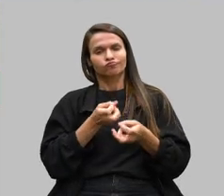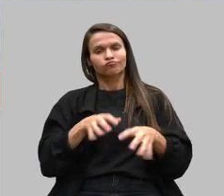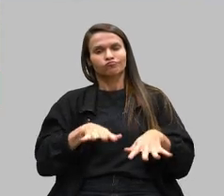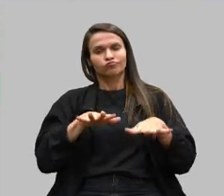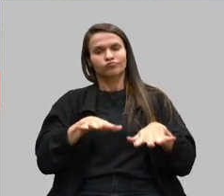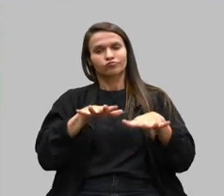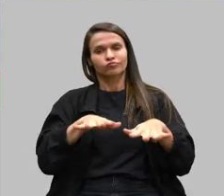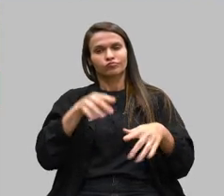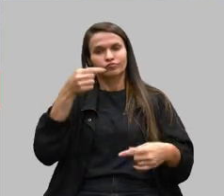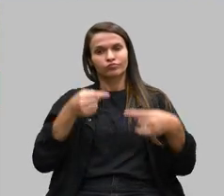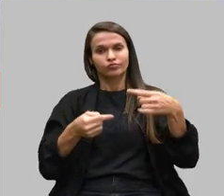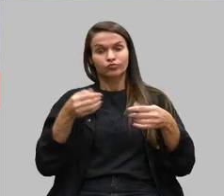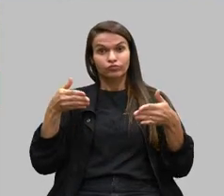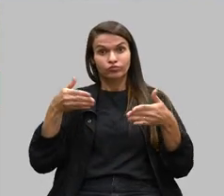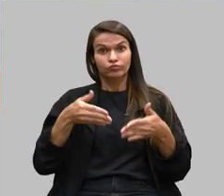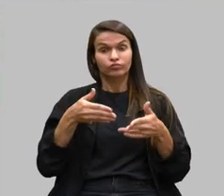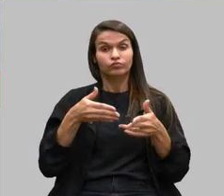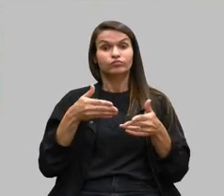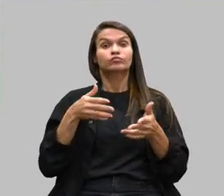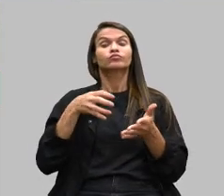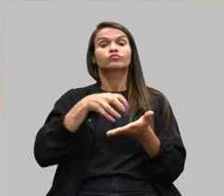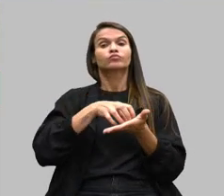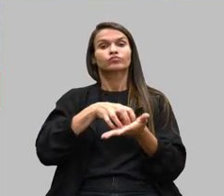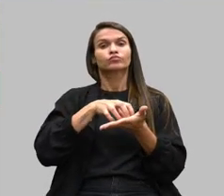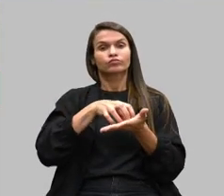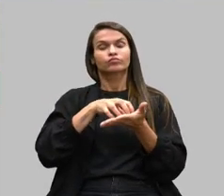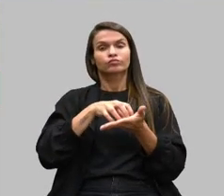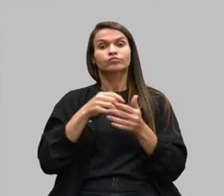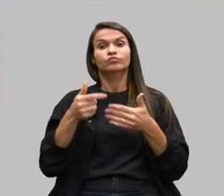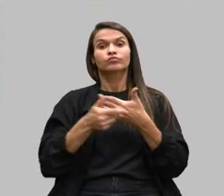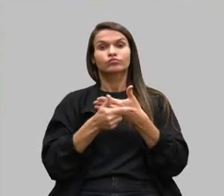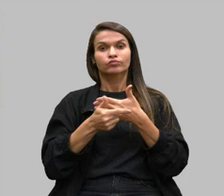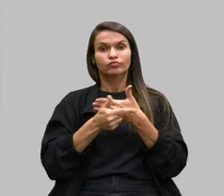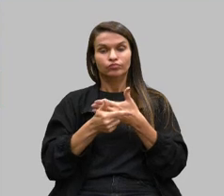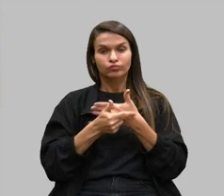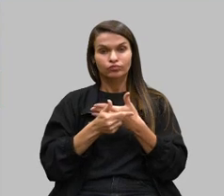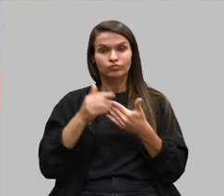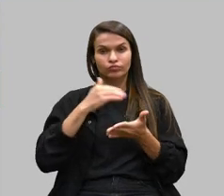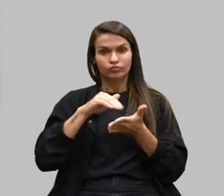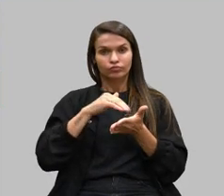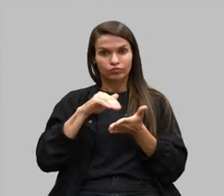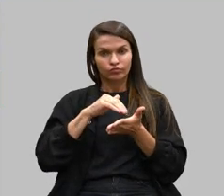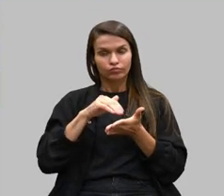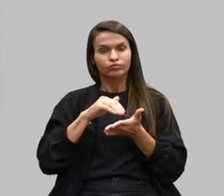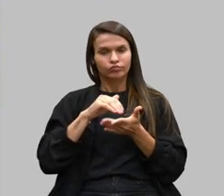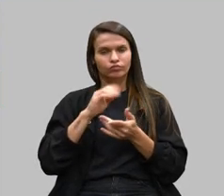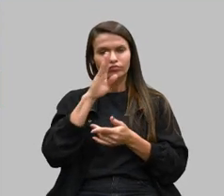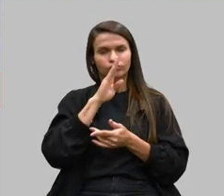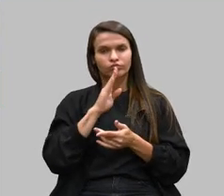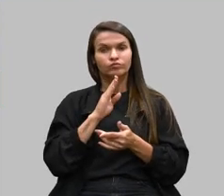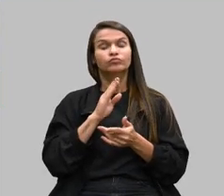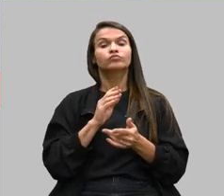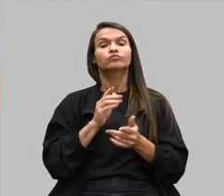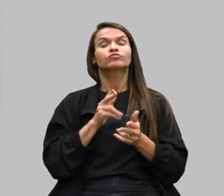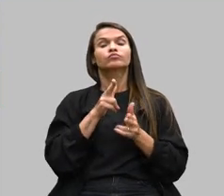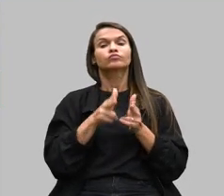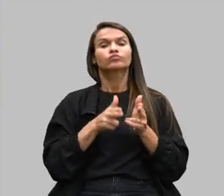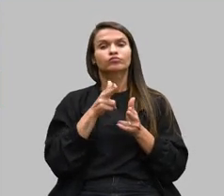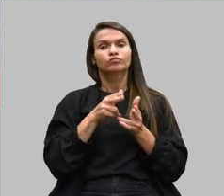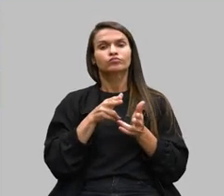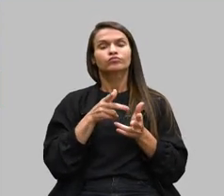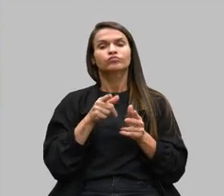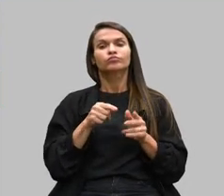prol das ferrovias Esse é o papel da secretaria nacional de transporte Ferroviário apresentar com diálogo